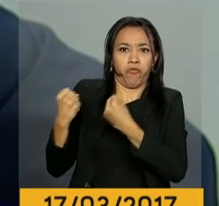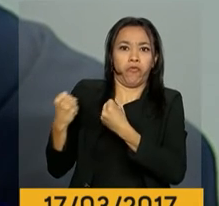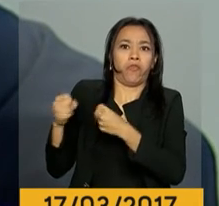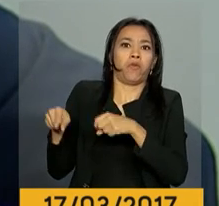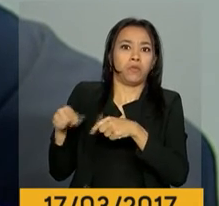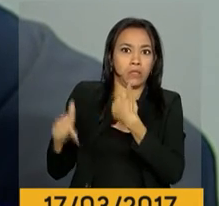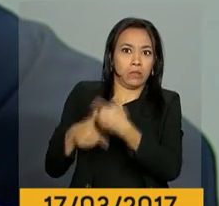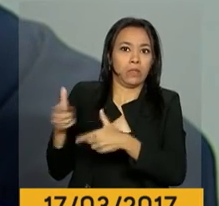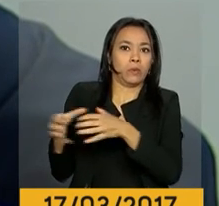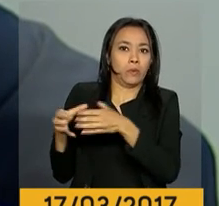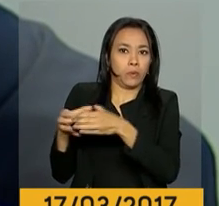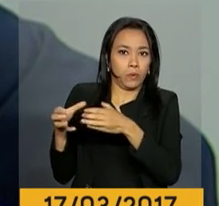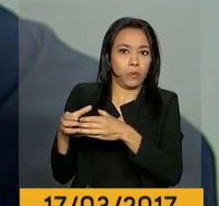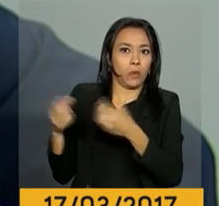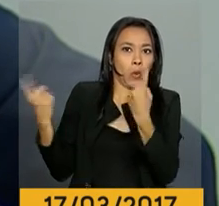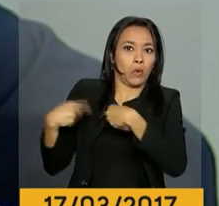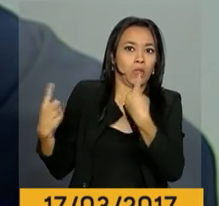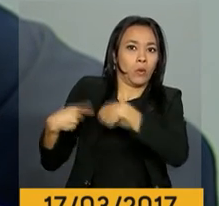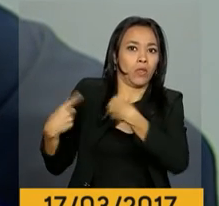digamos assim,